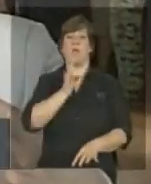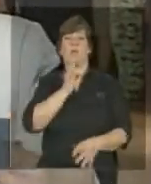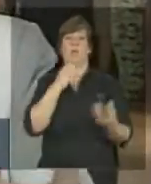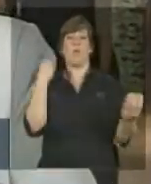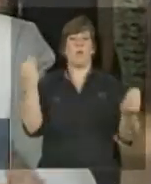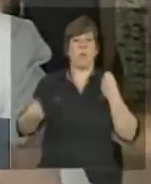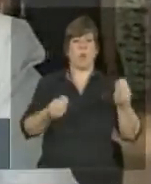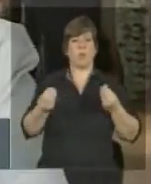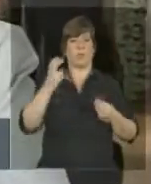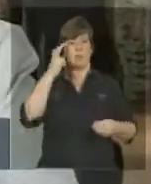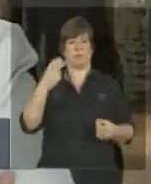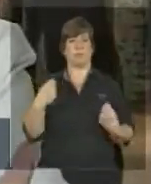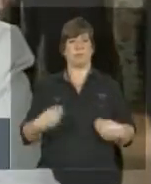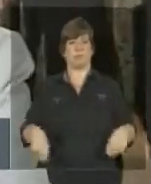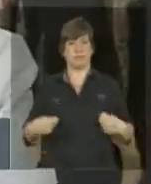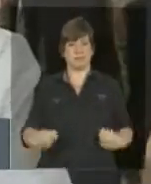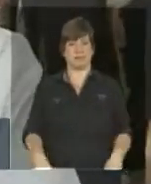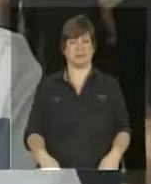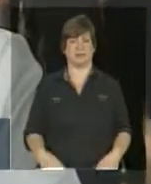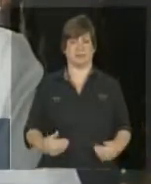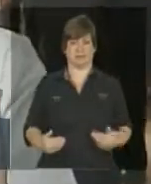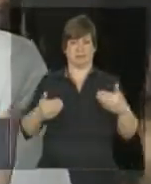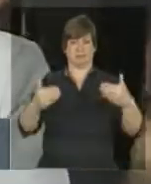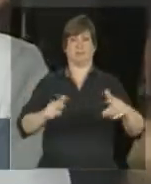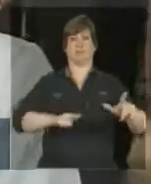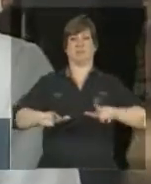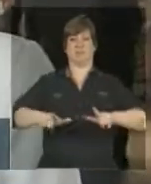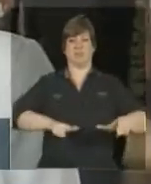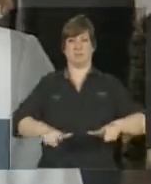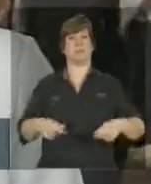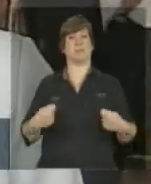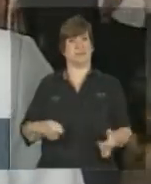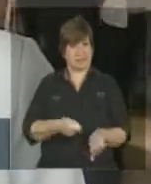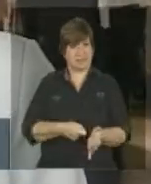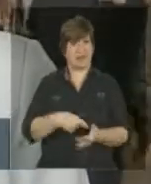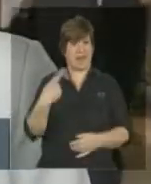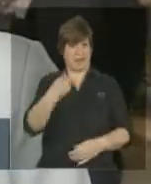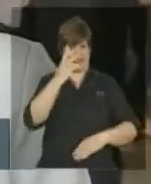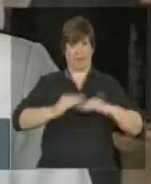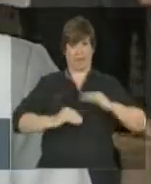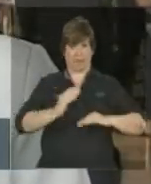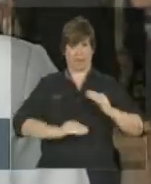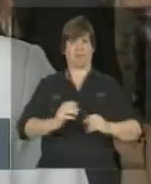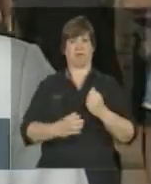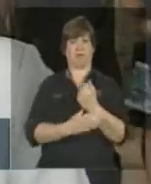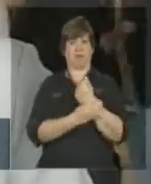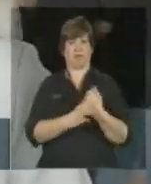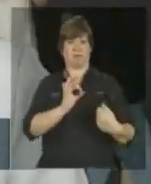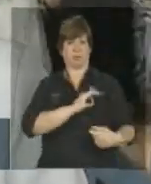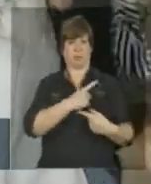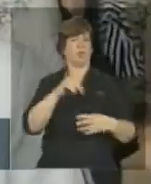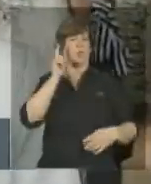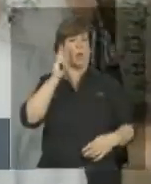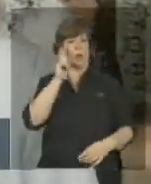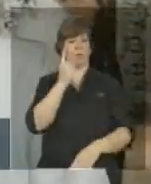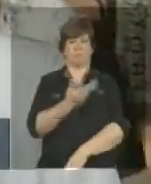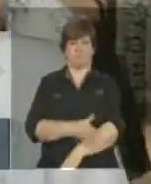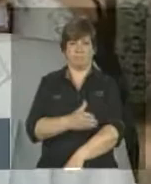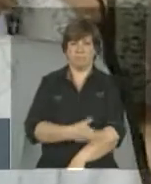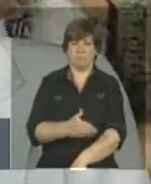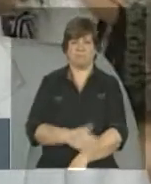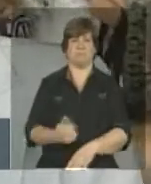necessidades que atuar numa linha de frente exige desses profissionais da segurança todos os dias nas